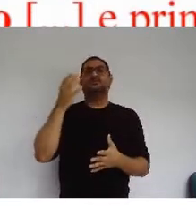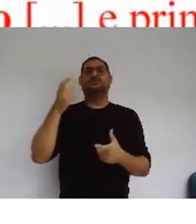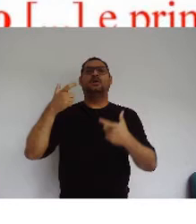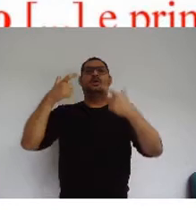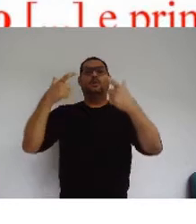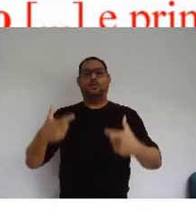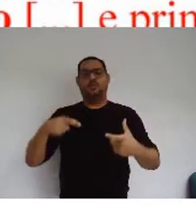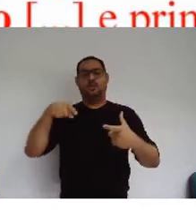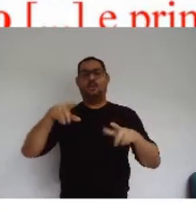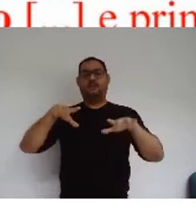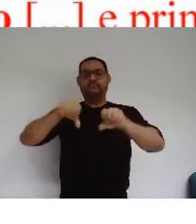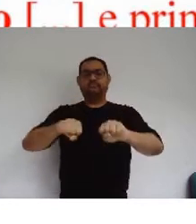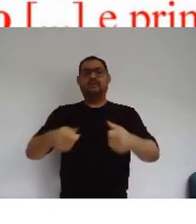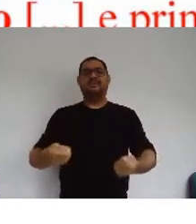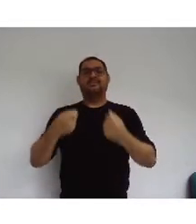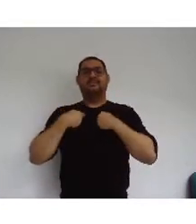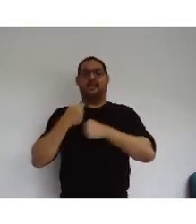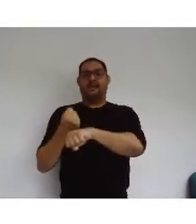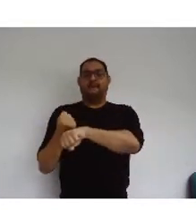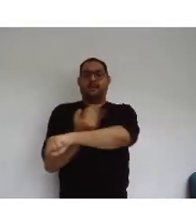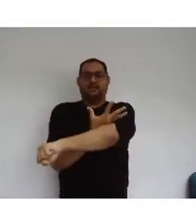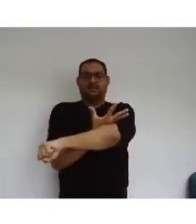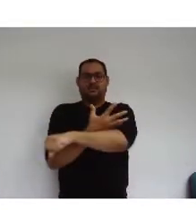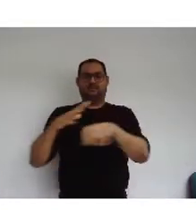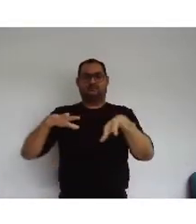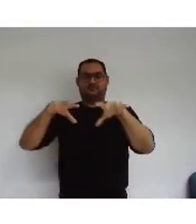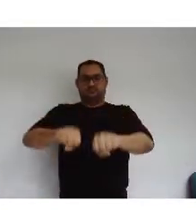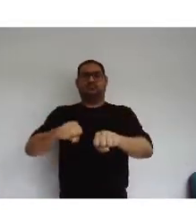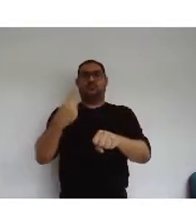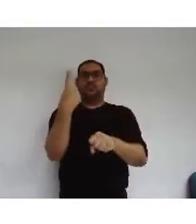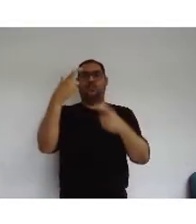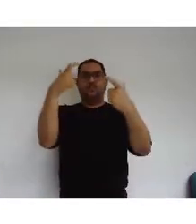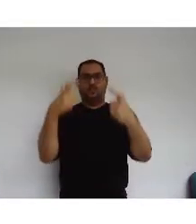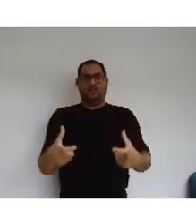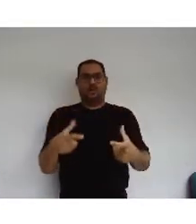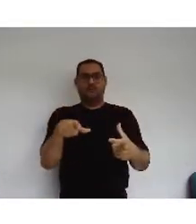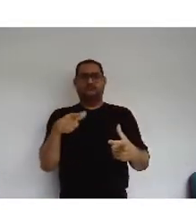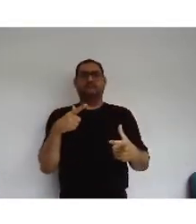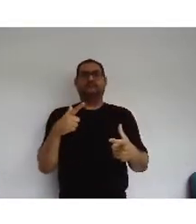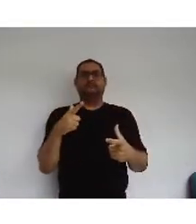geografias emocionais de lugar. Uma citação do Straub.